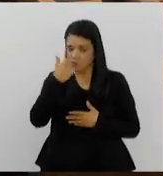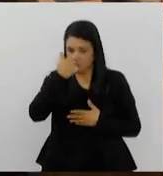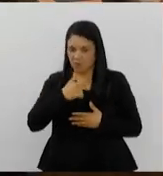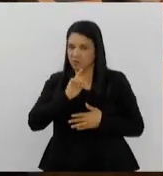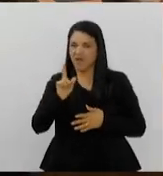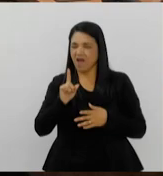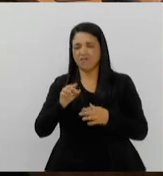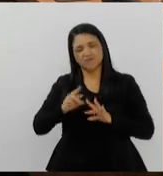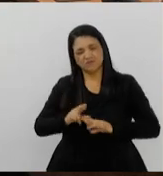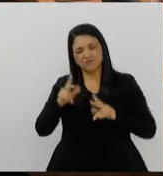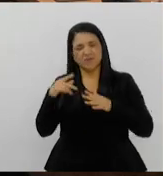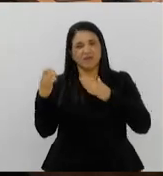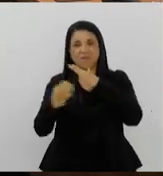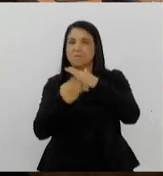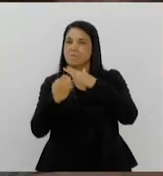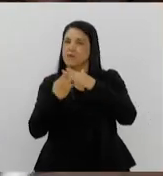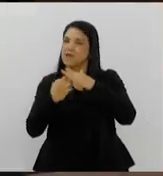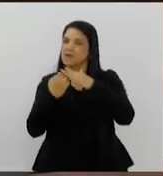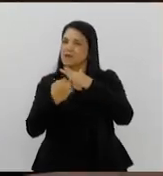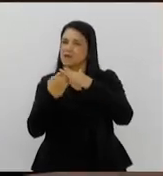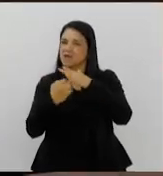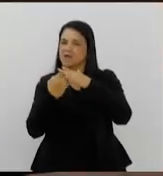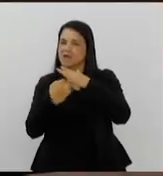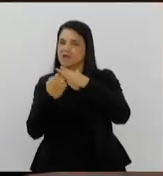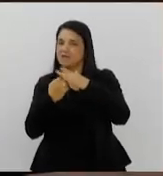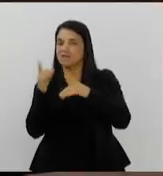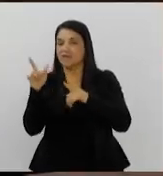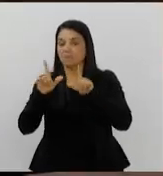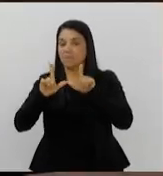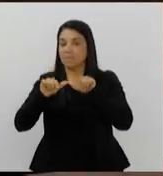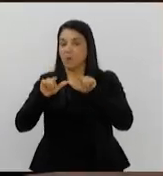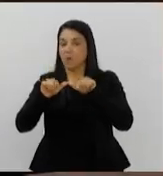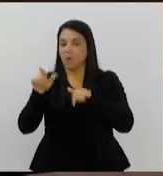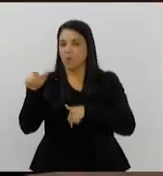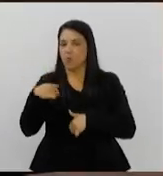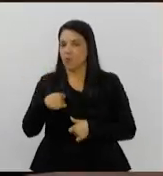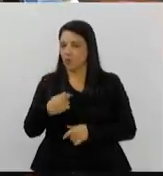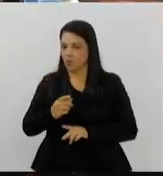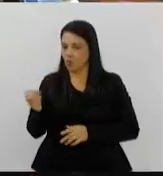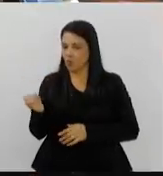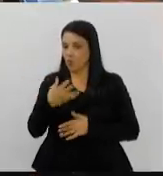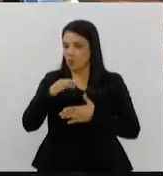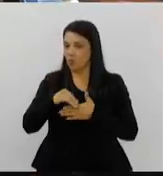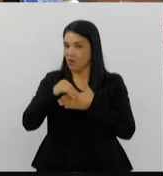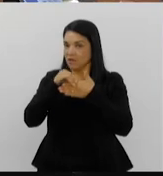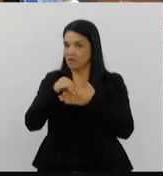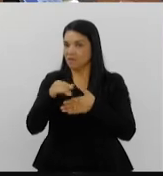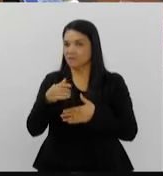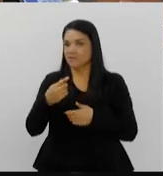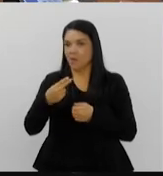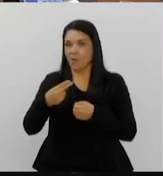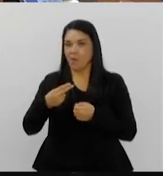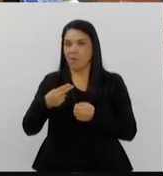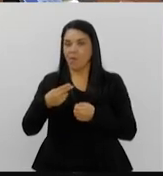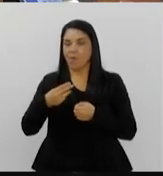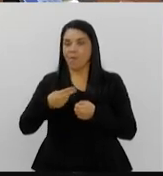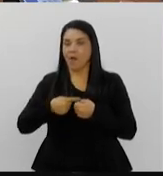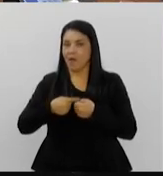está divulgando. O novo líder vem lá de Bangu, presidente. Não é o presídio, não, é o bairro. Tá